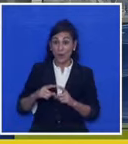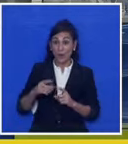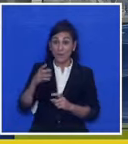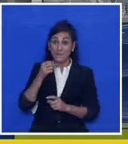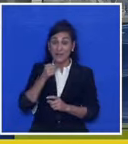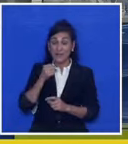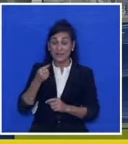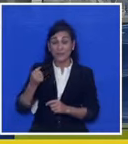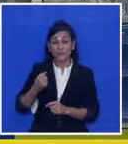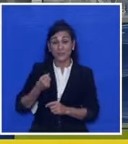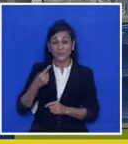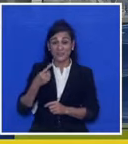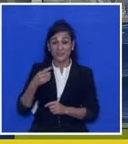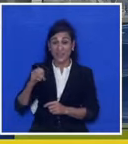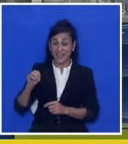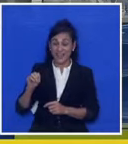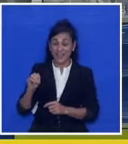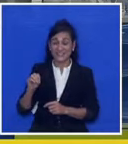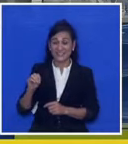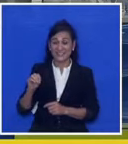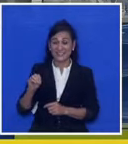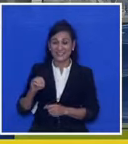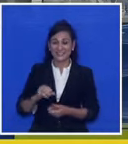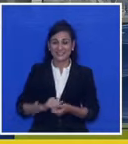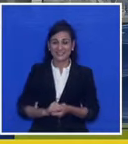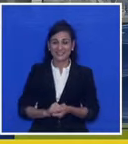Bola branca, número 10.